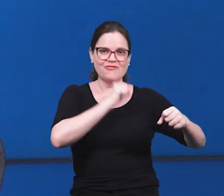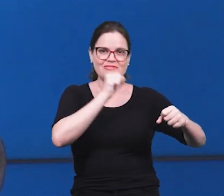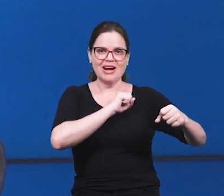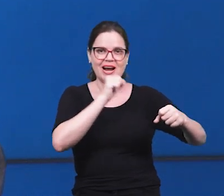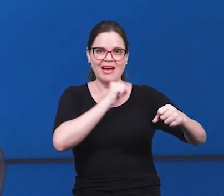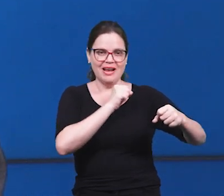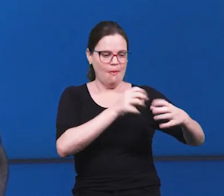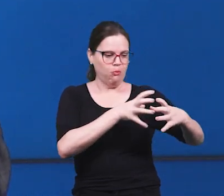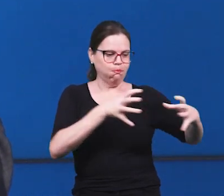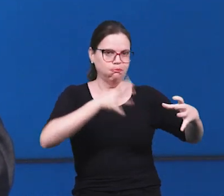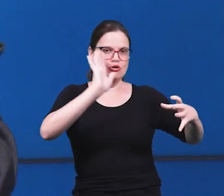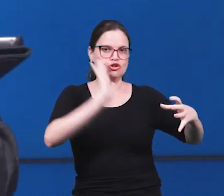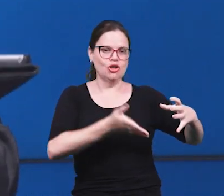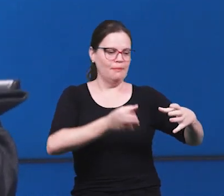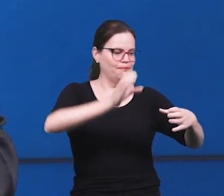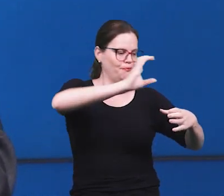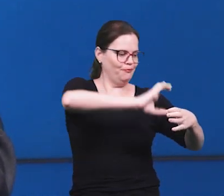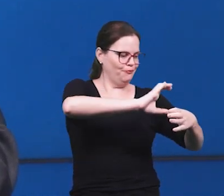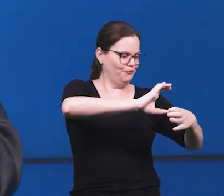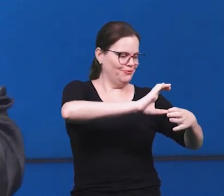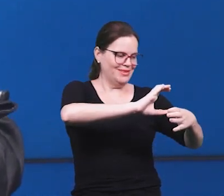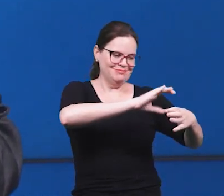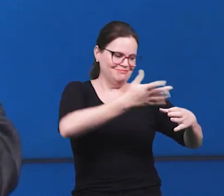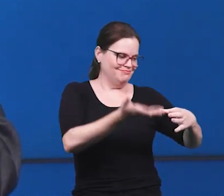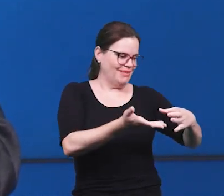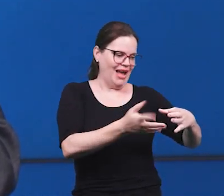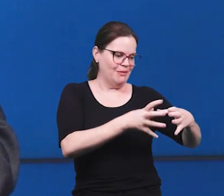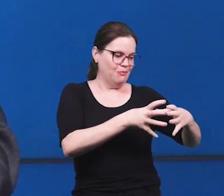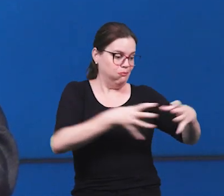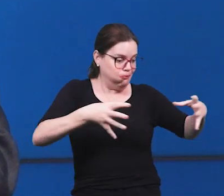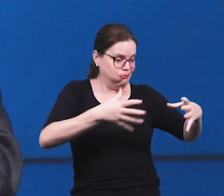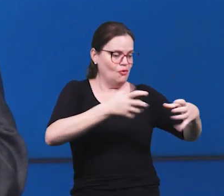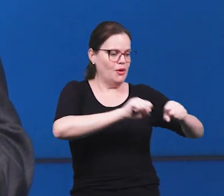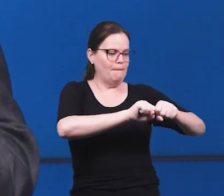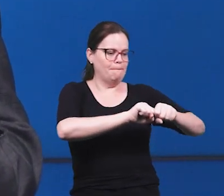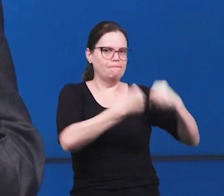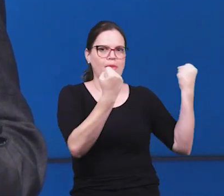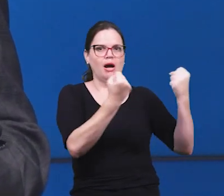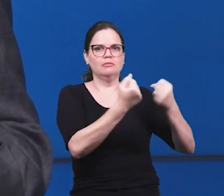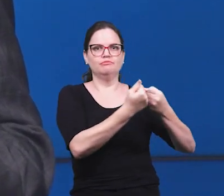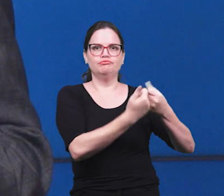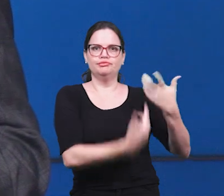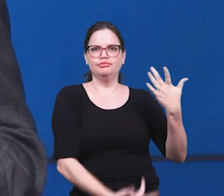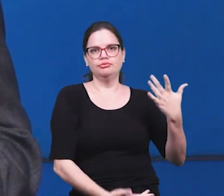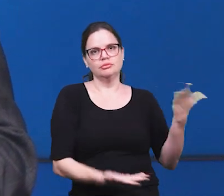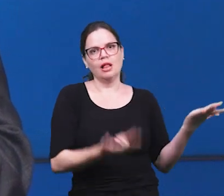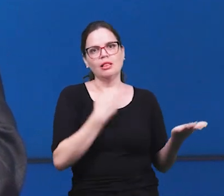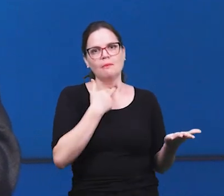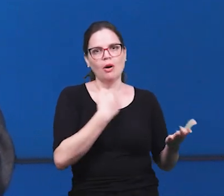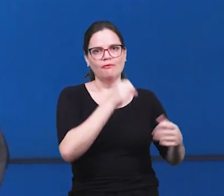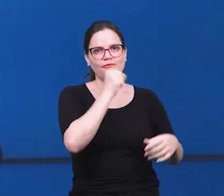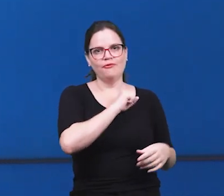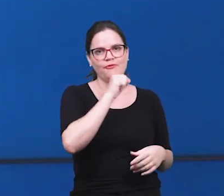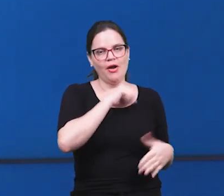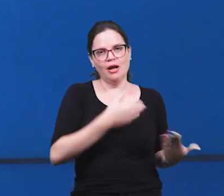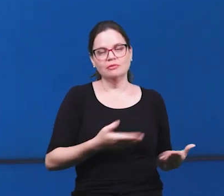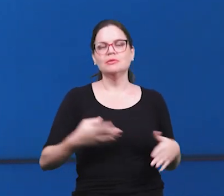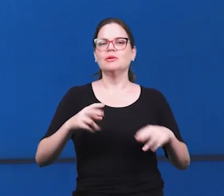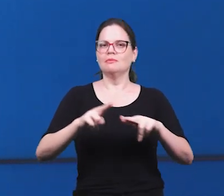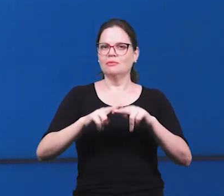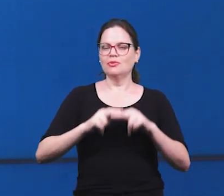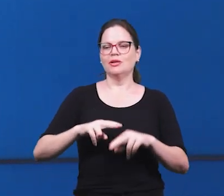velho, essa distensão agora vai fazer romper o odre, né? E o vinho vai se entornar. Então, realmente, a